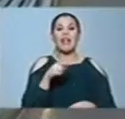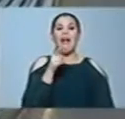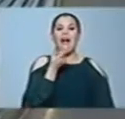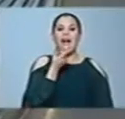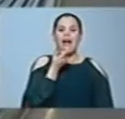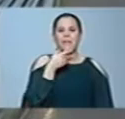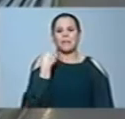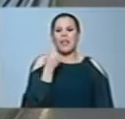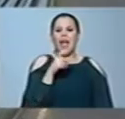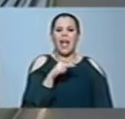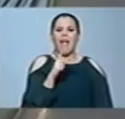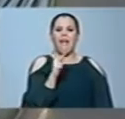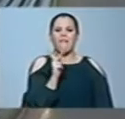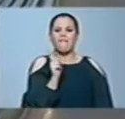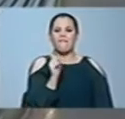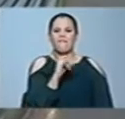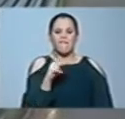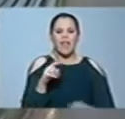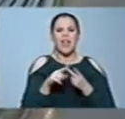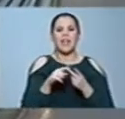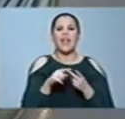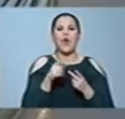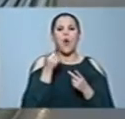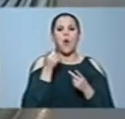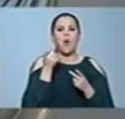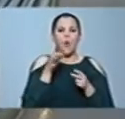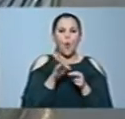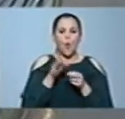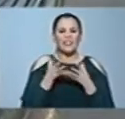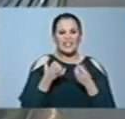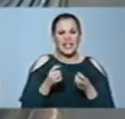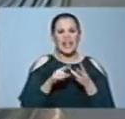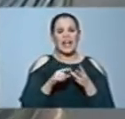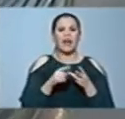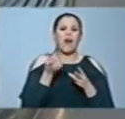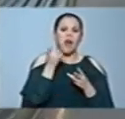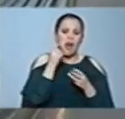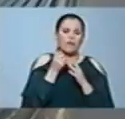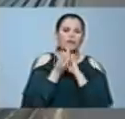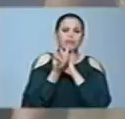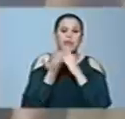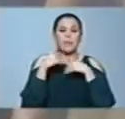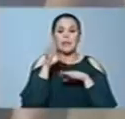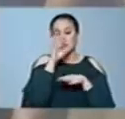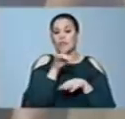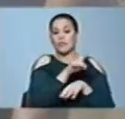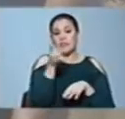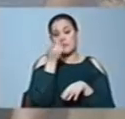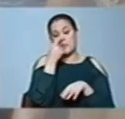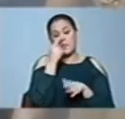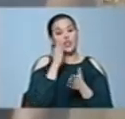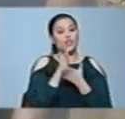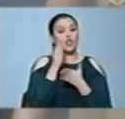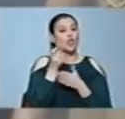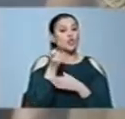passa da emenda mas em sua casa pode fazer como fizeram então se quiser só colocar em vez de uma granola se quiser colocar apenas